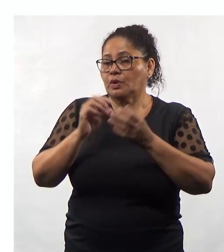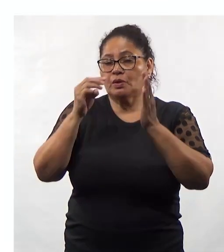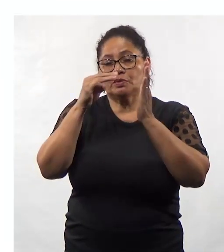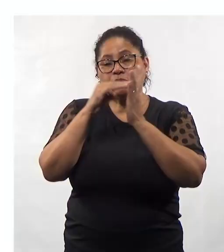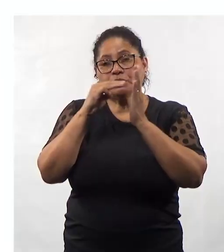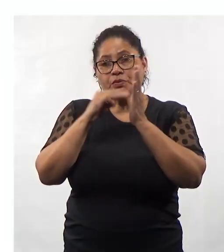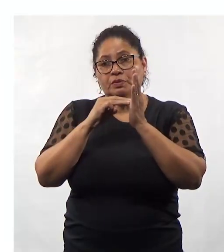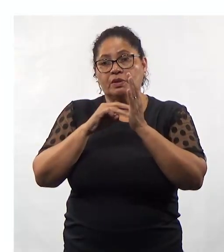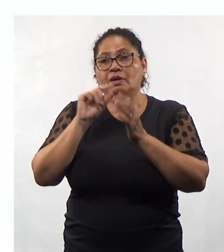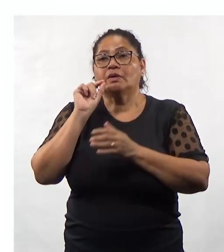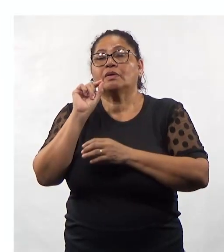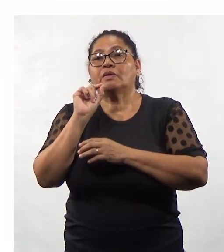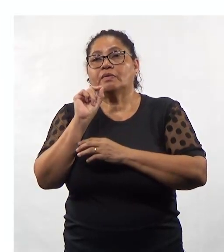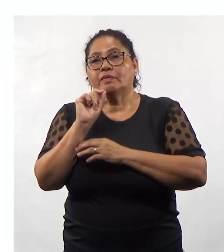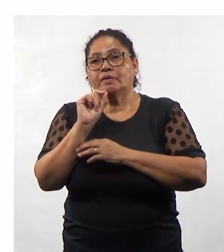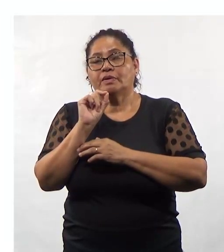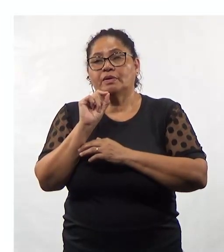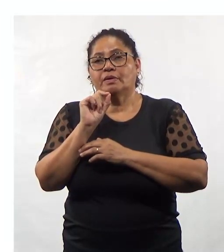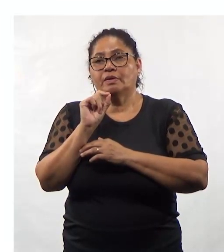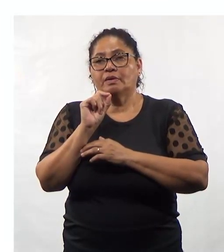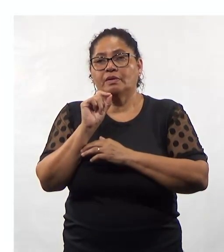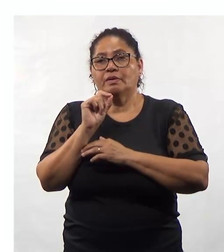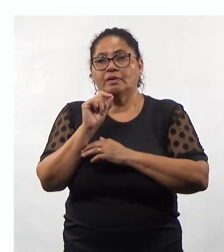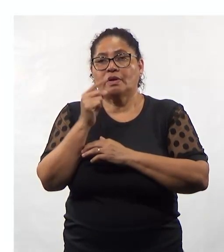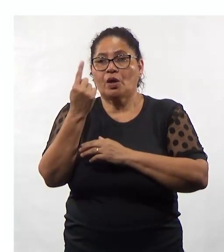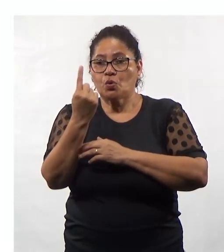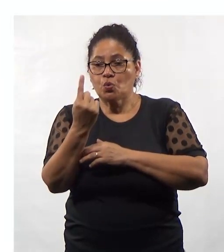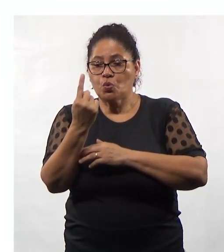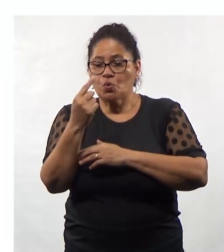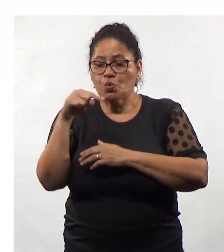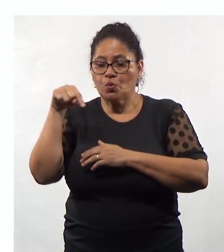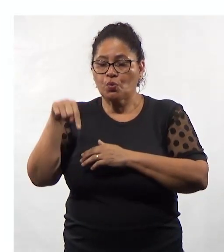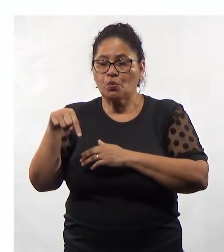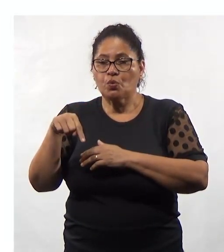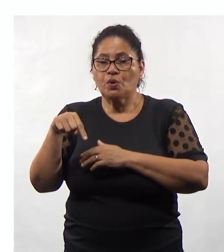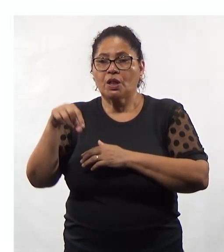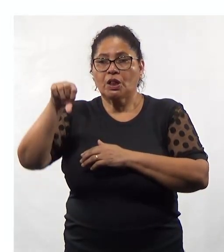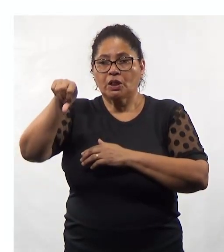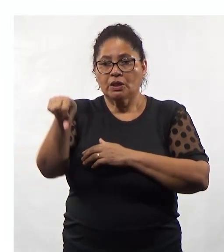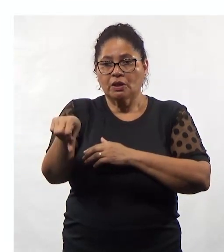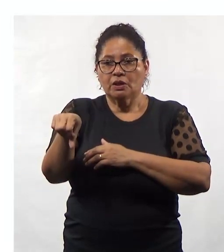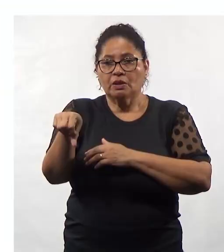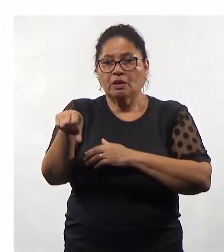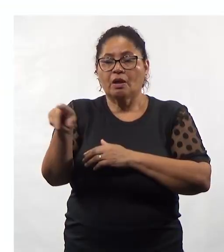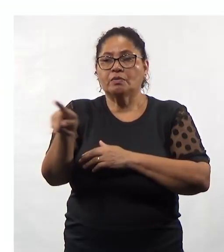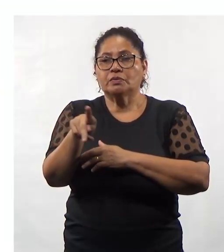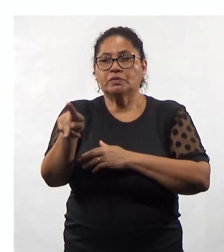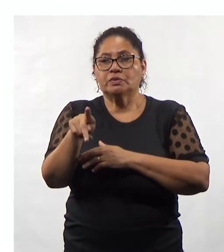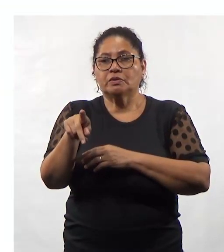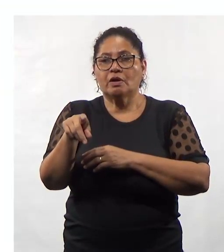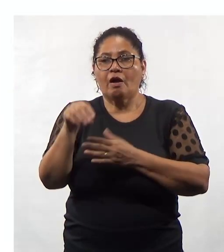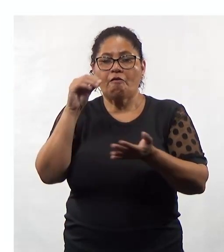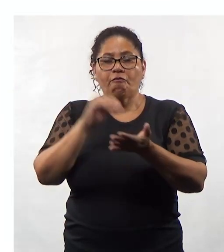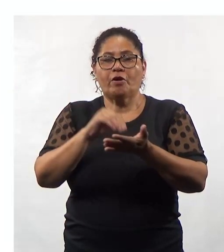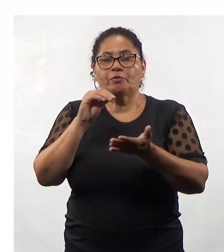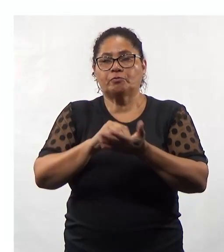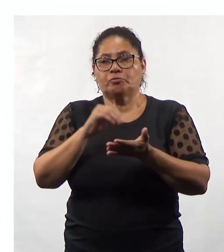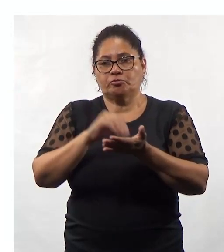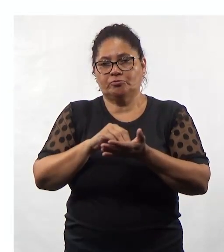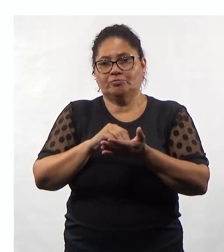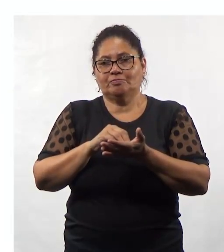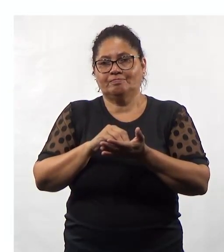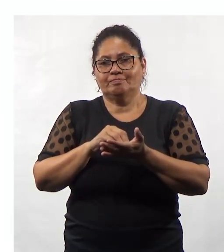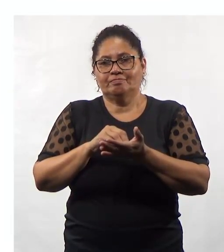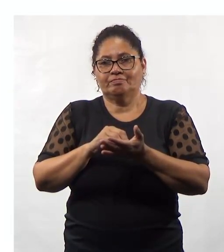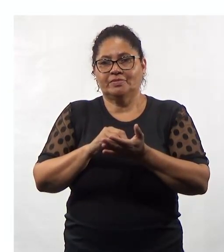mesma metodologia, né? Veja que aqui é 1 e aqui é 9, né? Tá? Professor, faltou aqui, né?